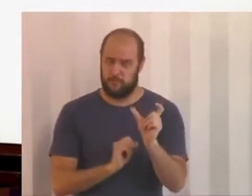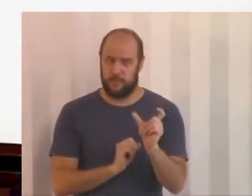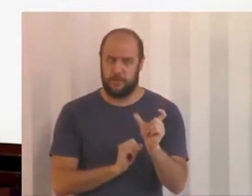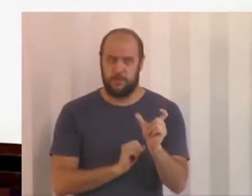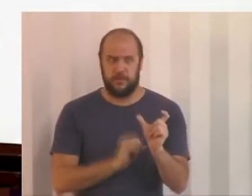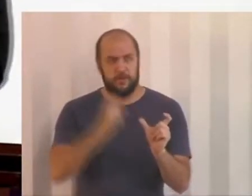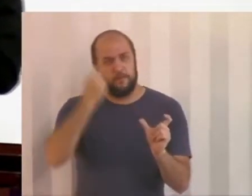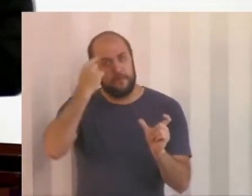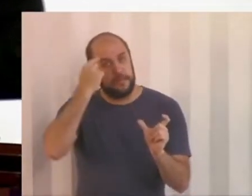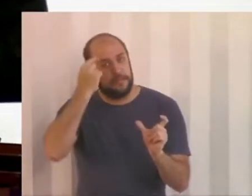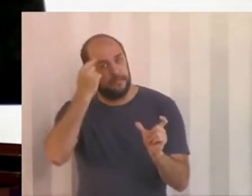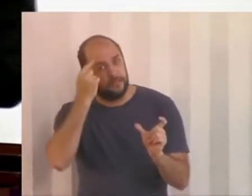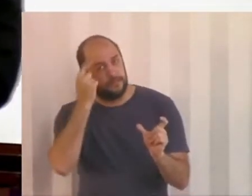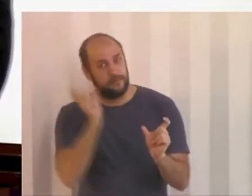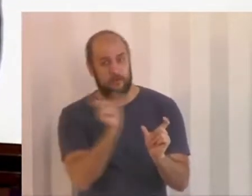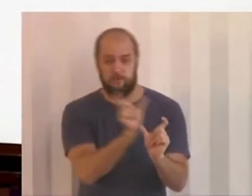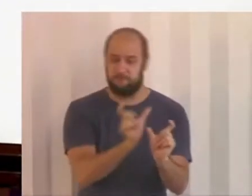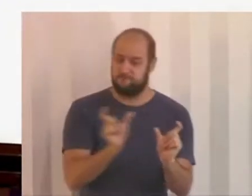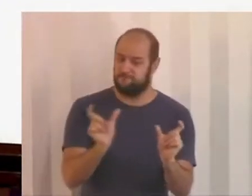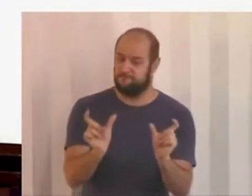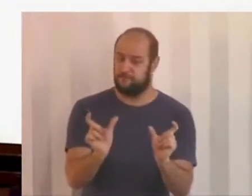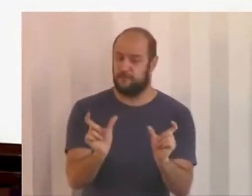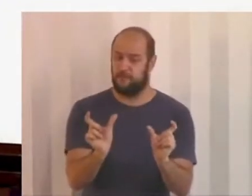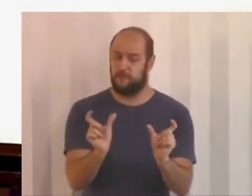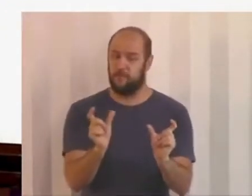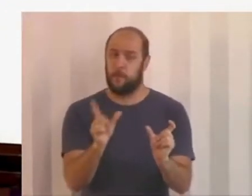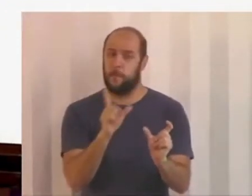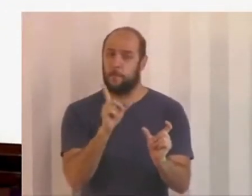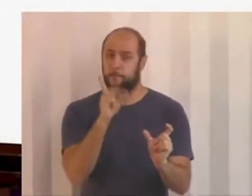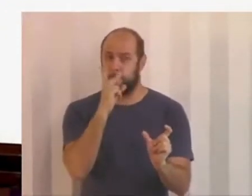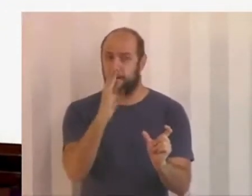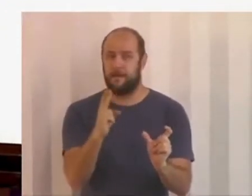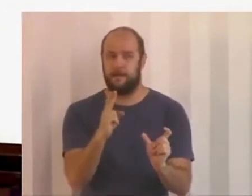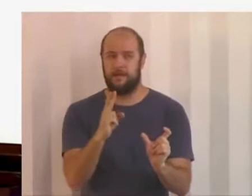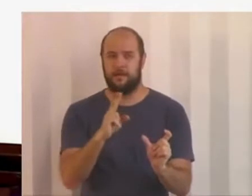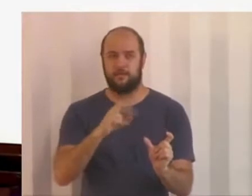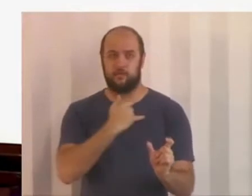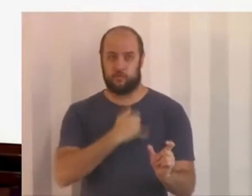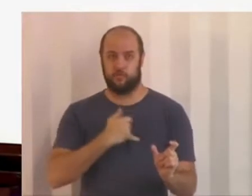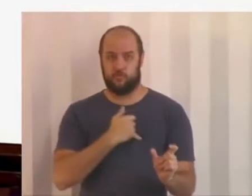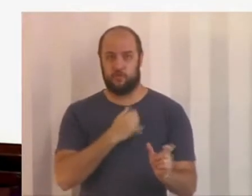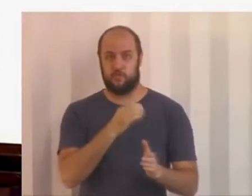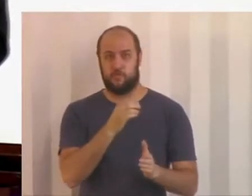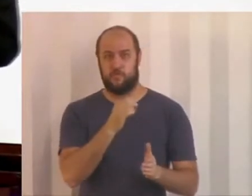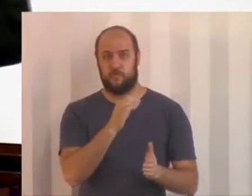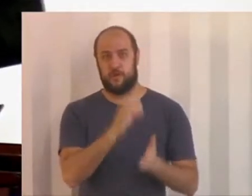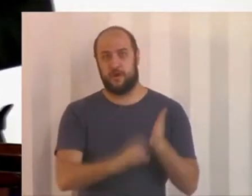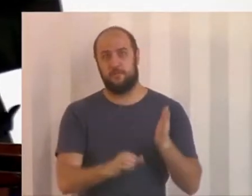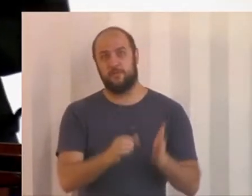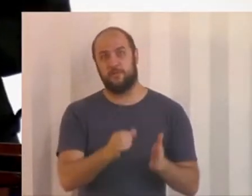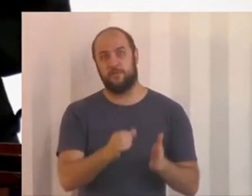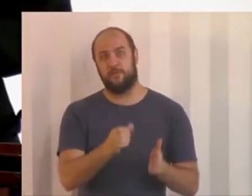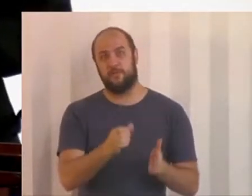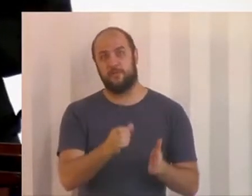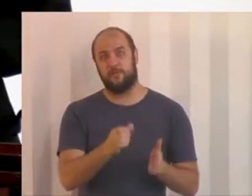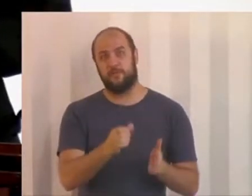similaridade dessa palavra com João 14, versículo 16,